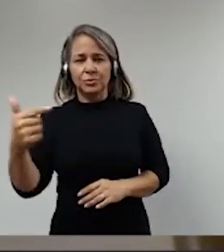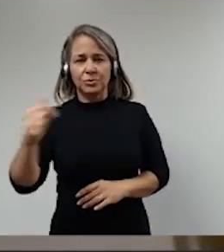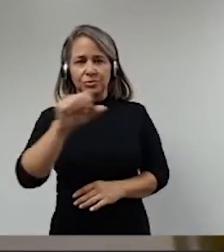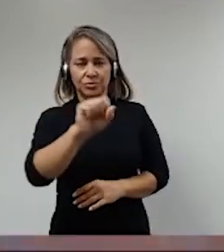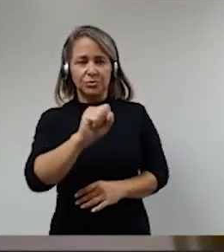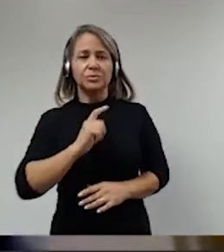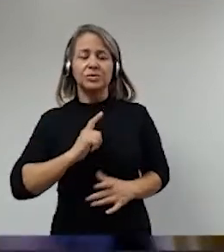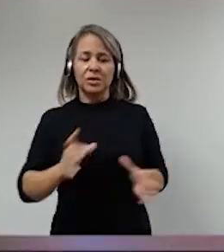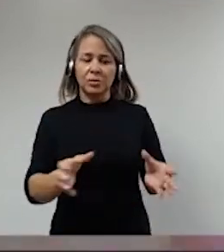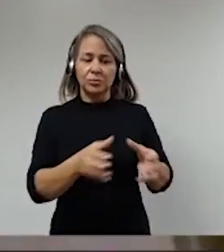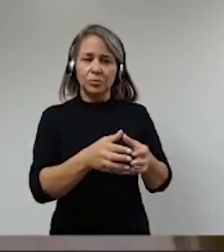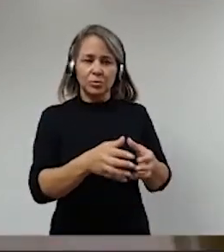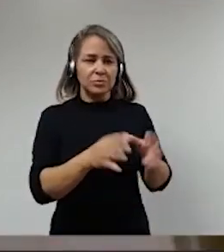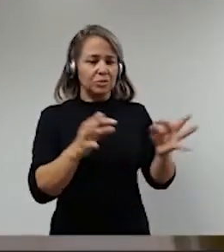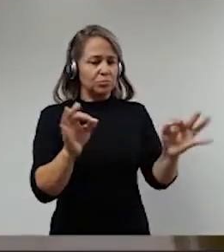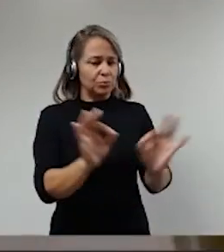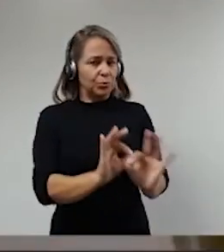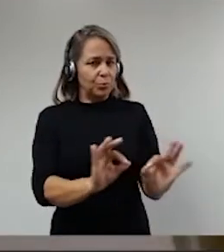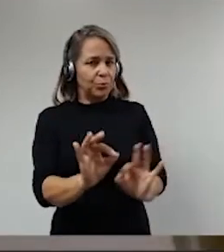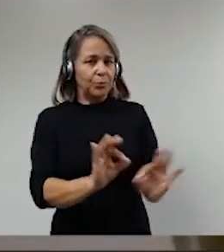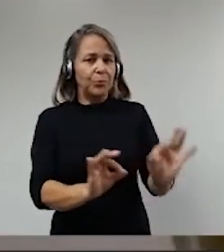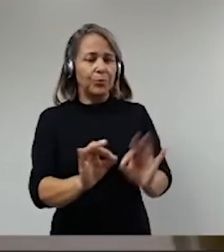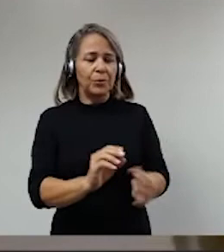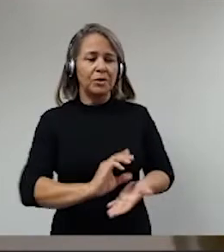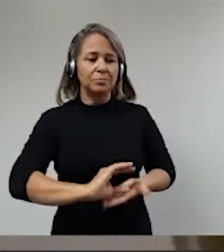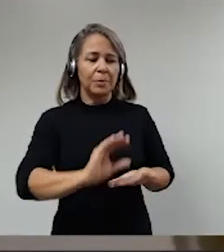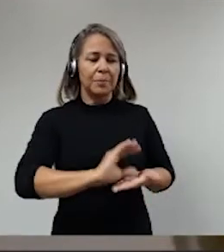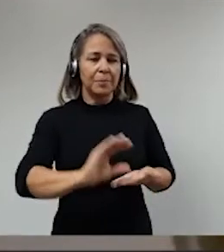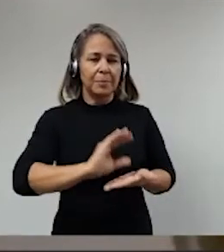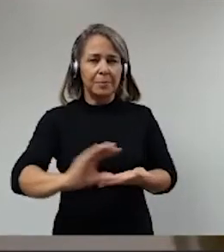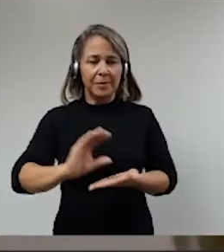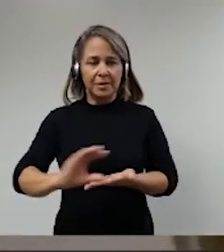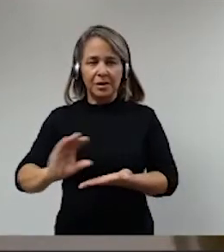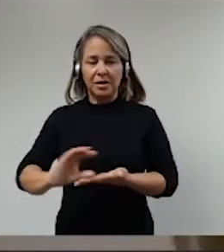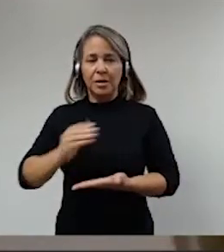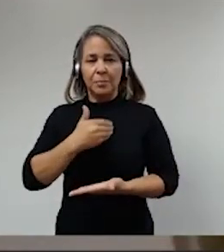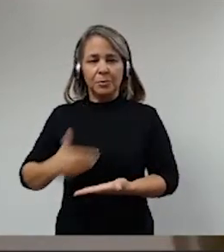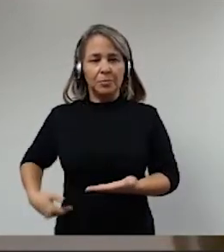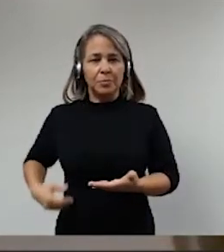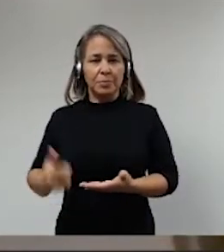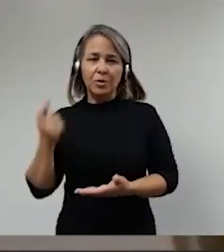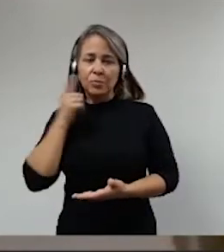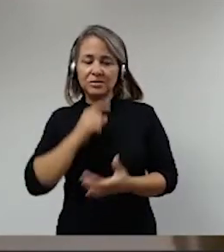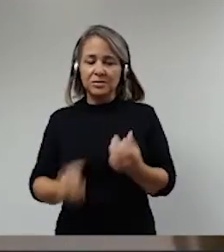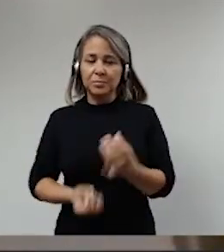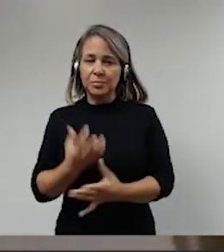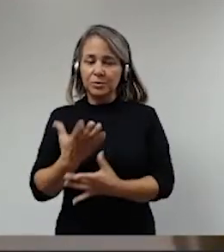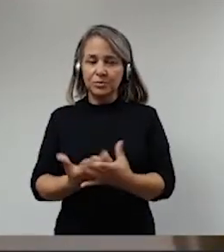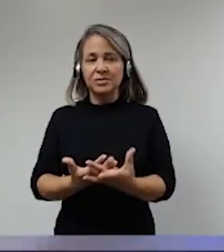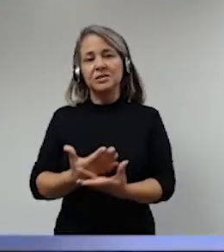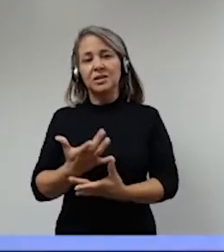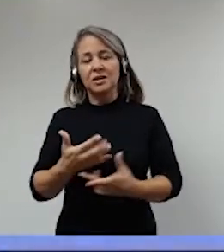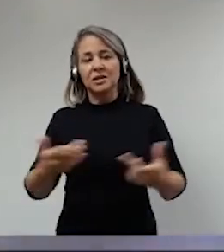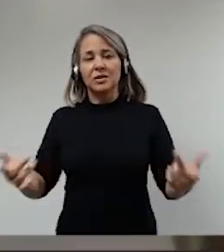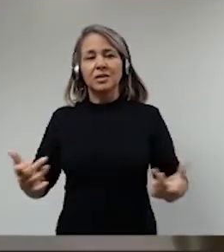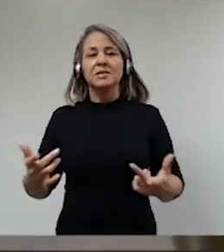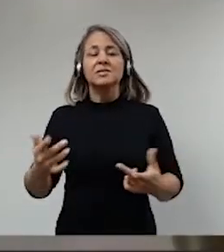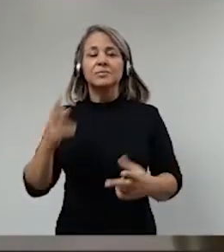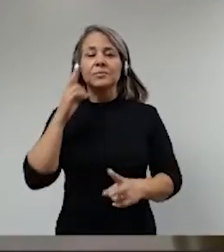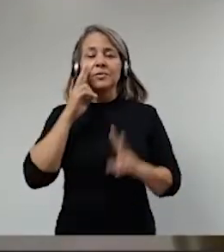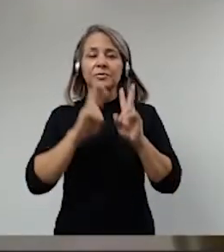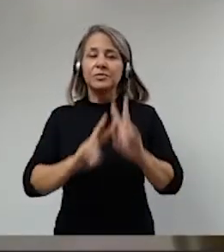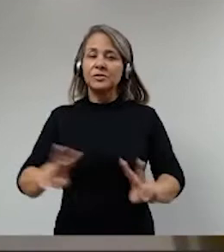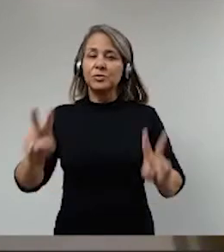agência, né, tem todo um esquema de investimento público para a produção de conteúdo audiovisual, tem toda uma